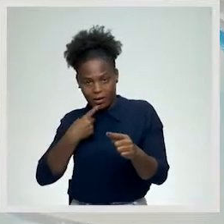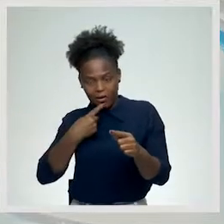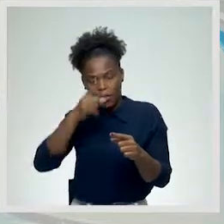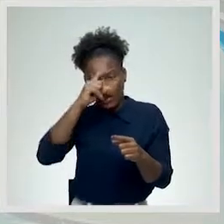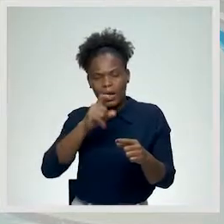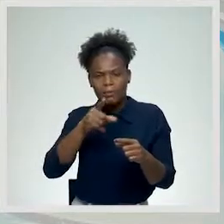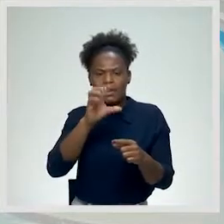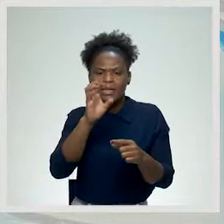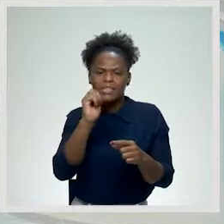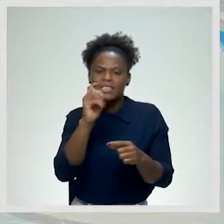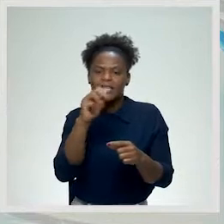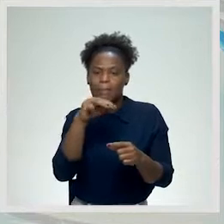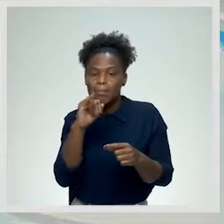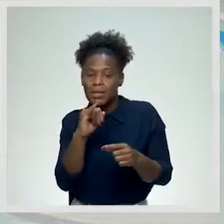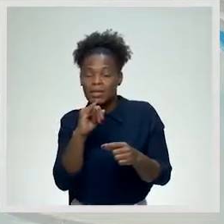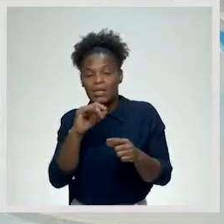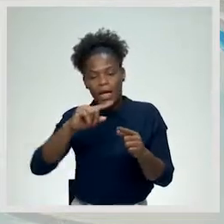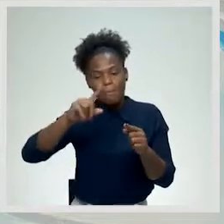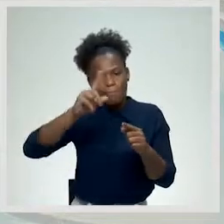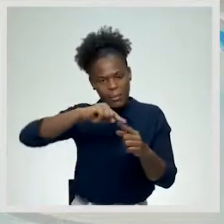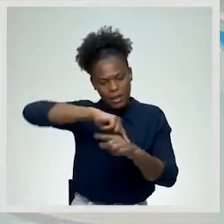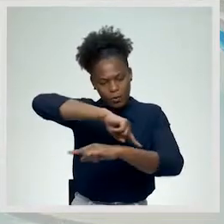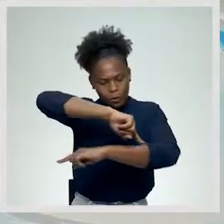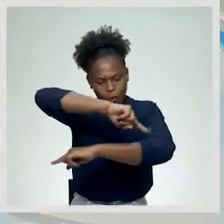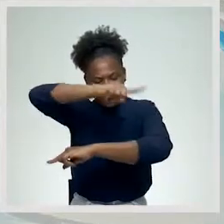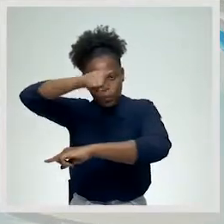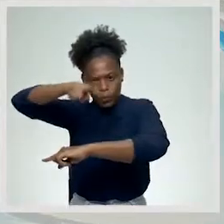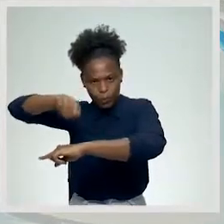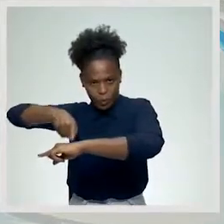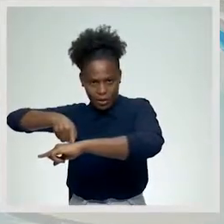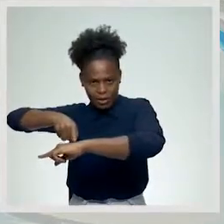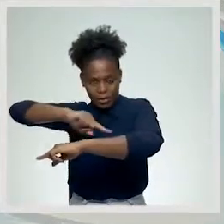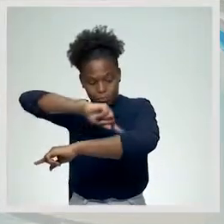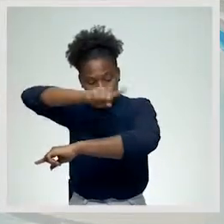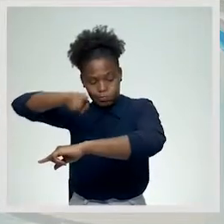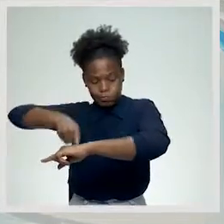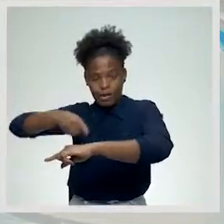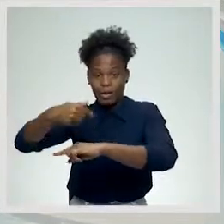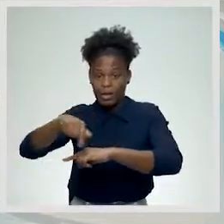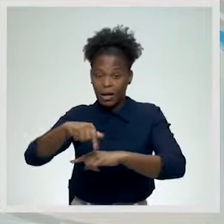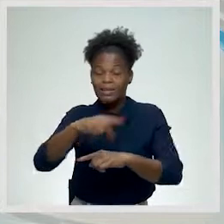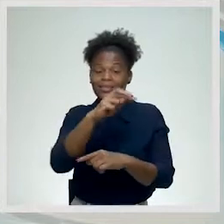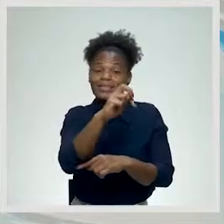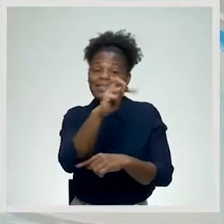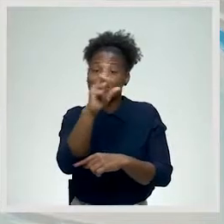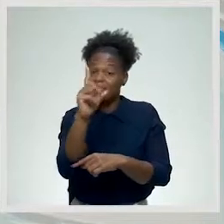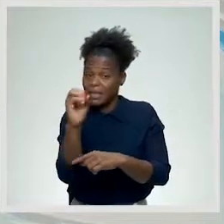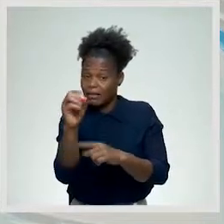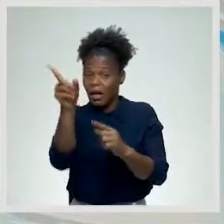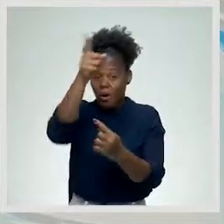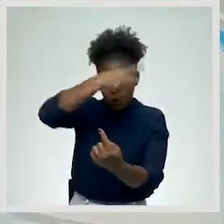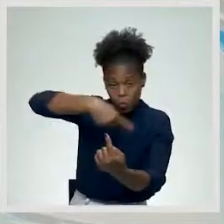que semicircunferência é metade de uma circunferência. Como uma circunferência tem de amplitude 360